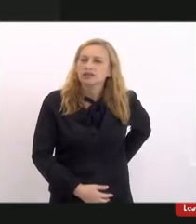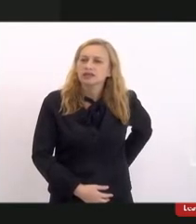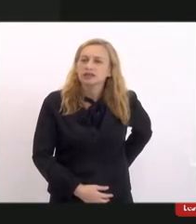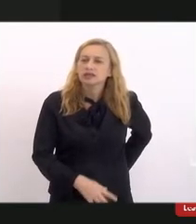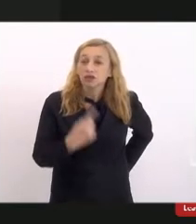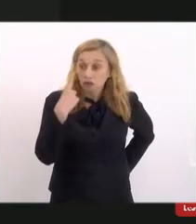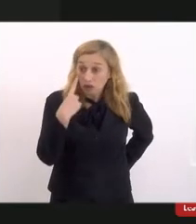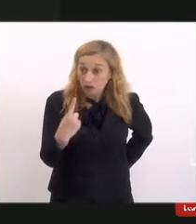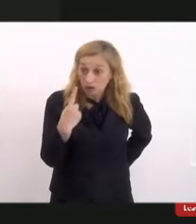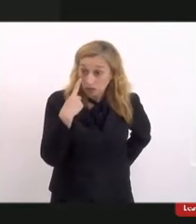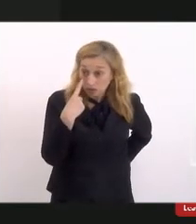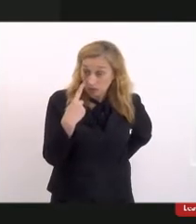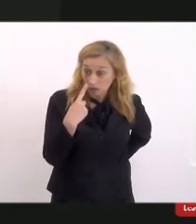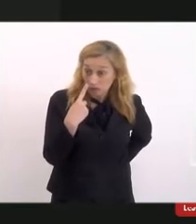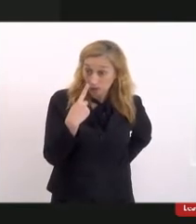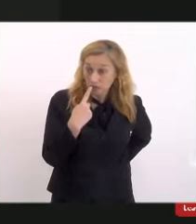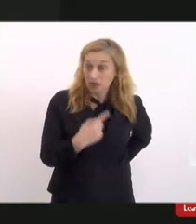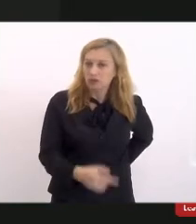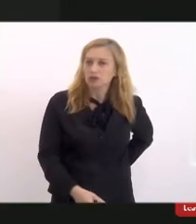Estão vendo?